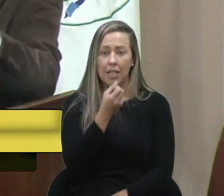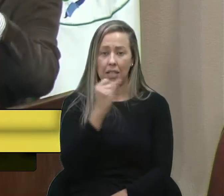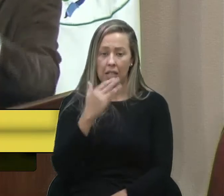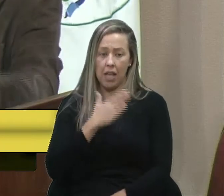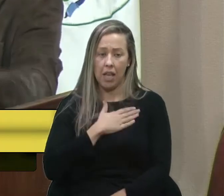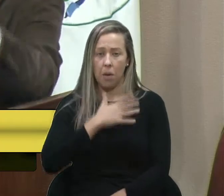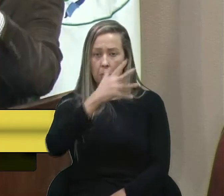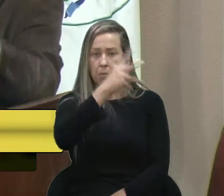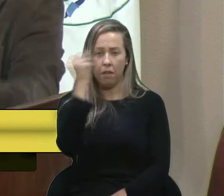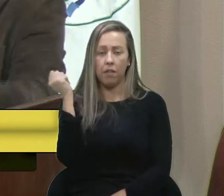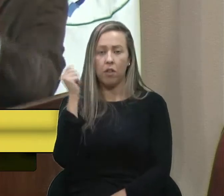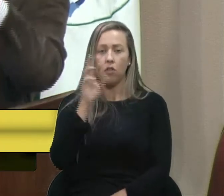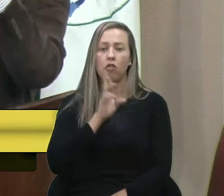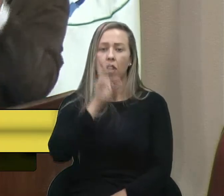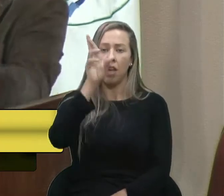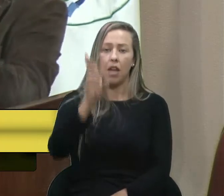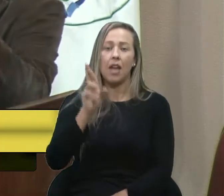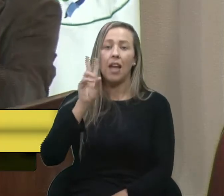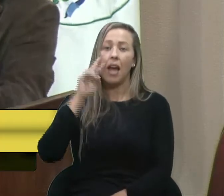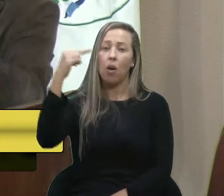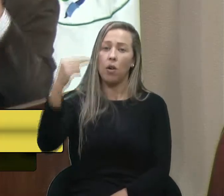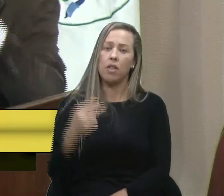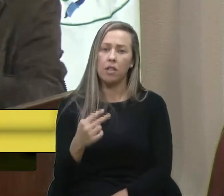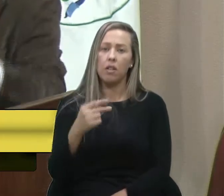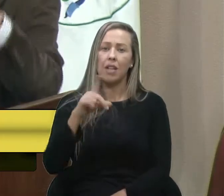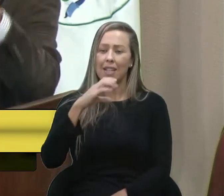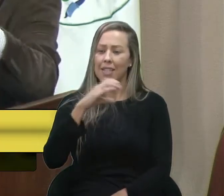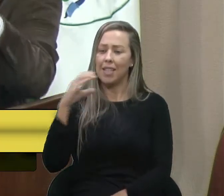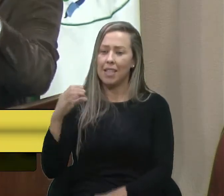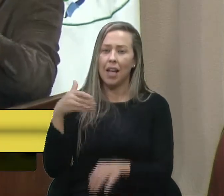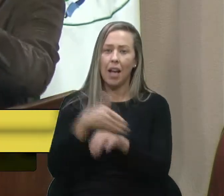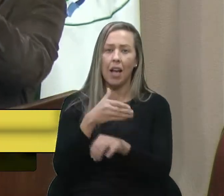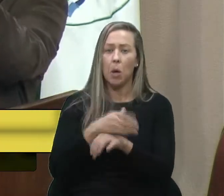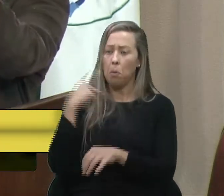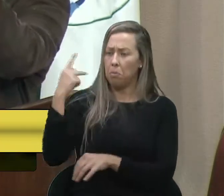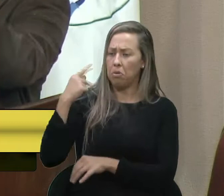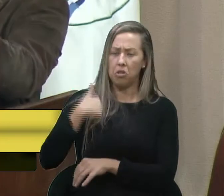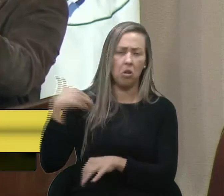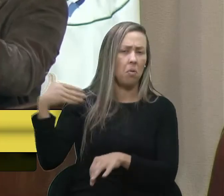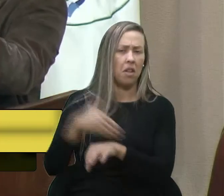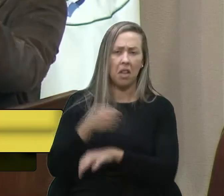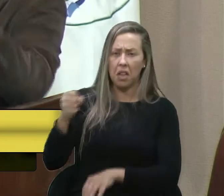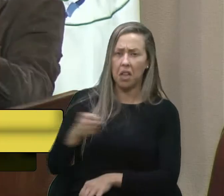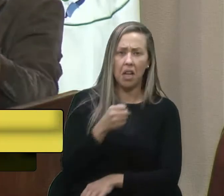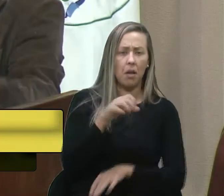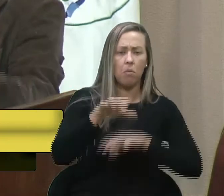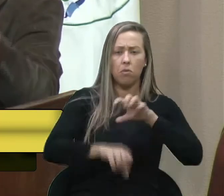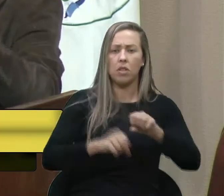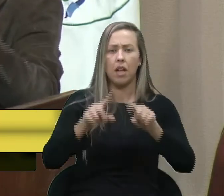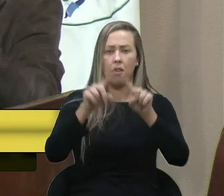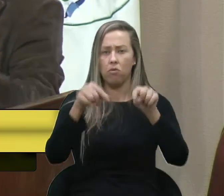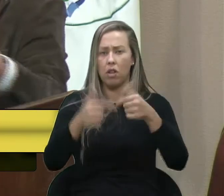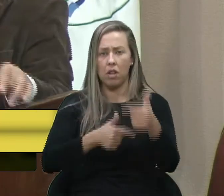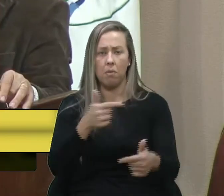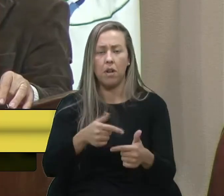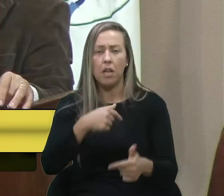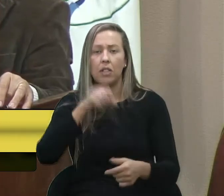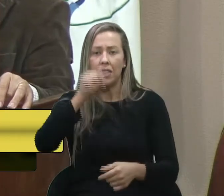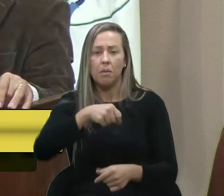fui reconhecido pelo trabalho, fui CC, não entrei na política para ser atrás de emprego, e fui reconhecido pelo